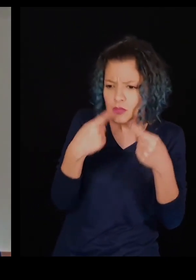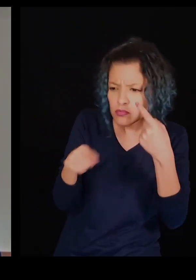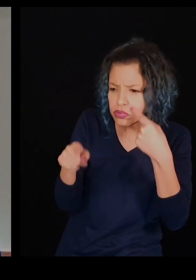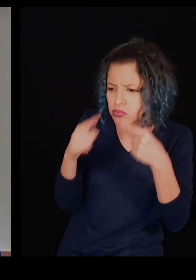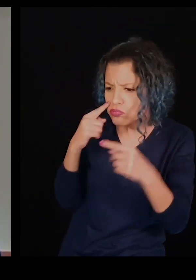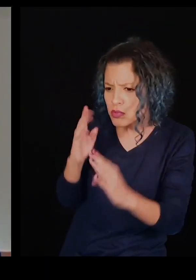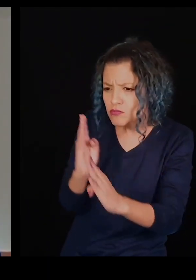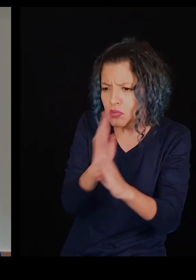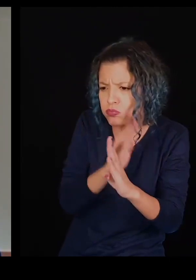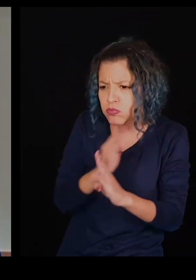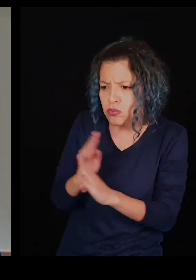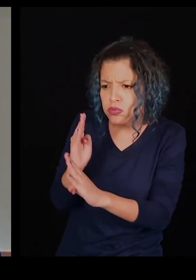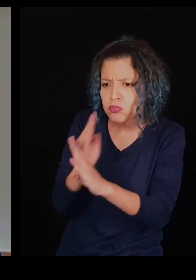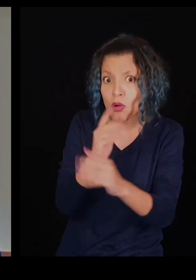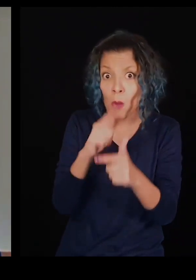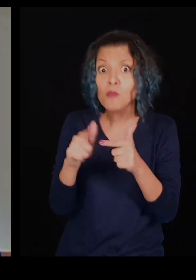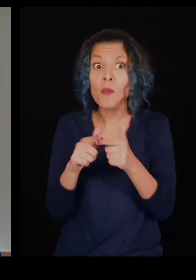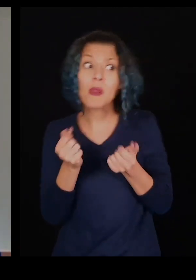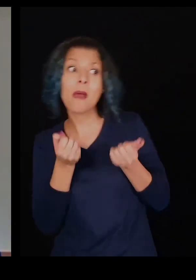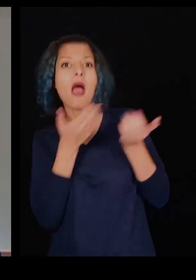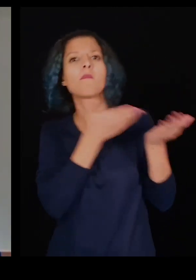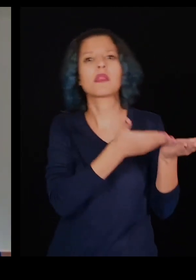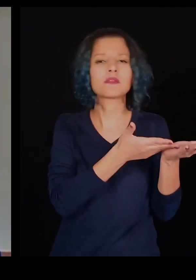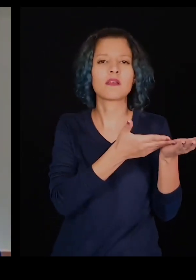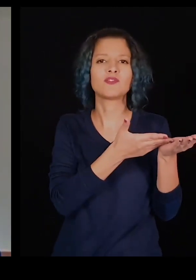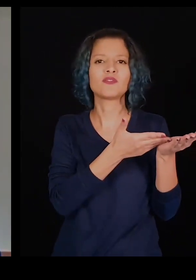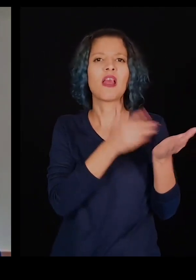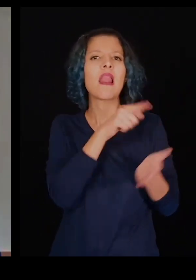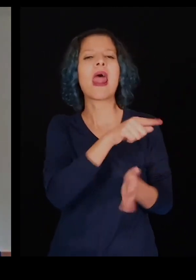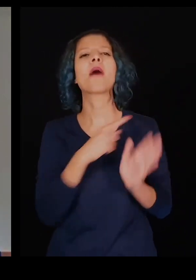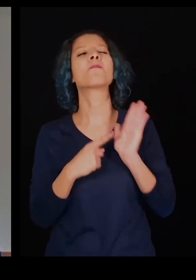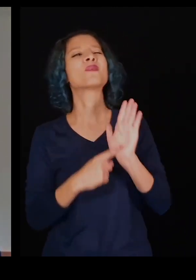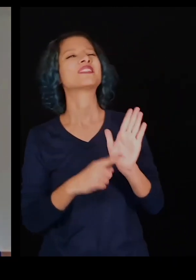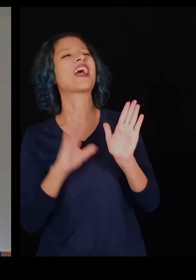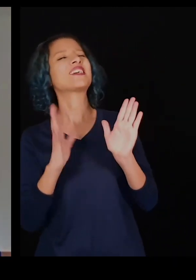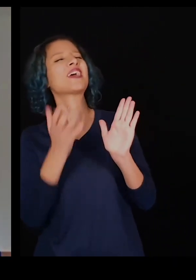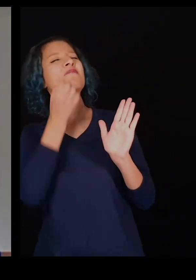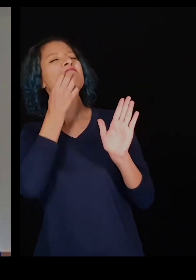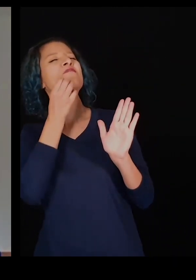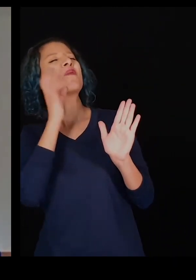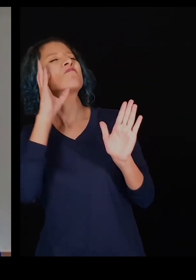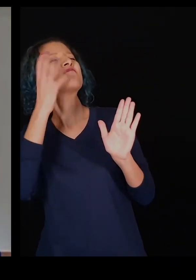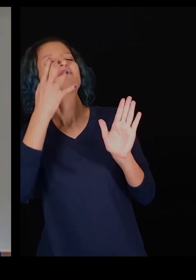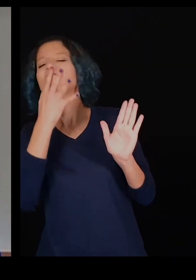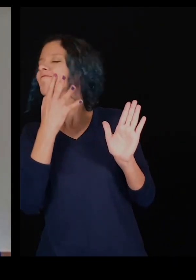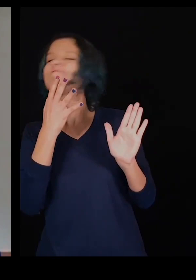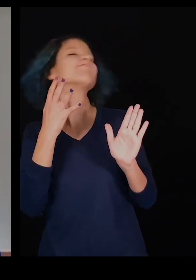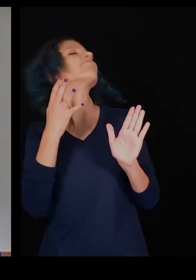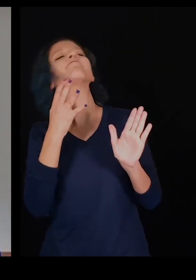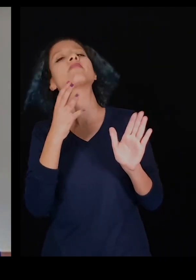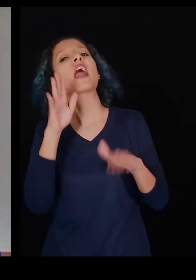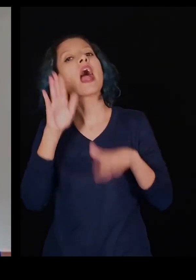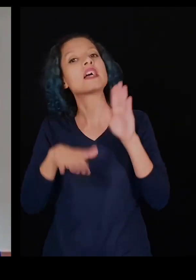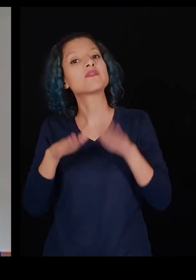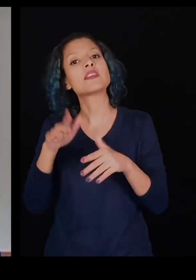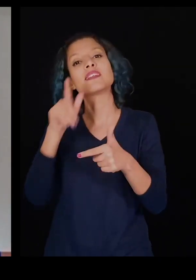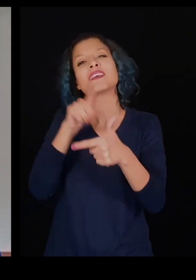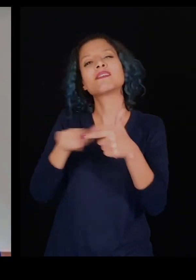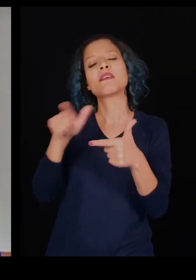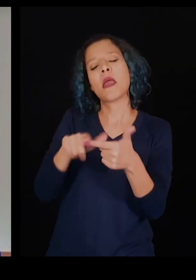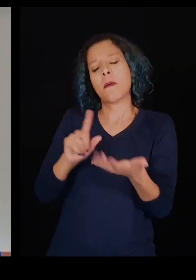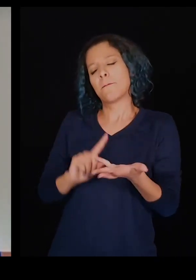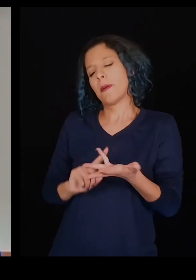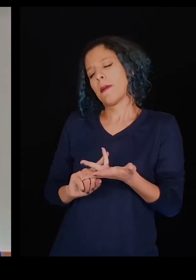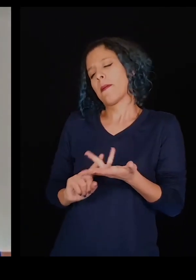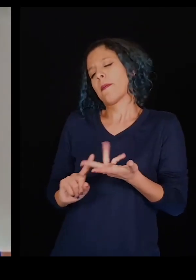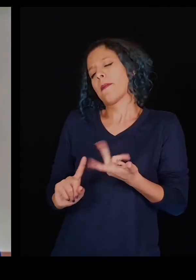ficar mostrando tudo de bom que a gente está fazendo. Às vezes tem essa confusão, né? Numa situação de crise, você senta e mostra tudo que você está